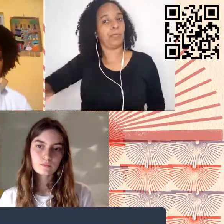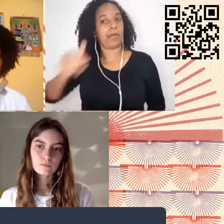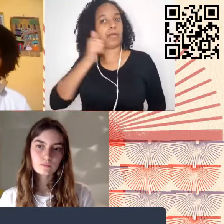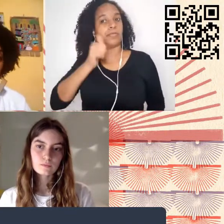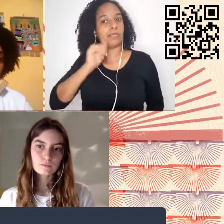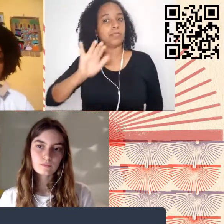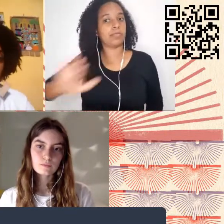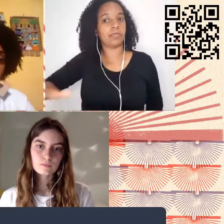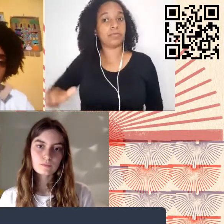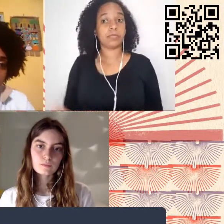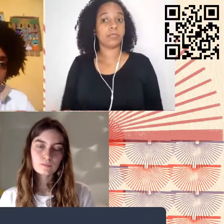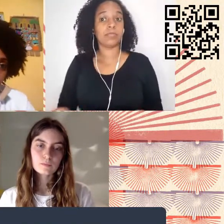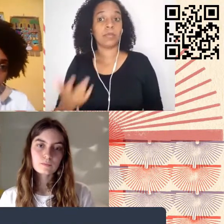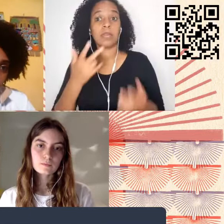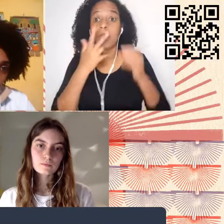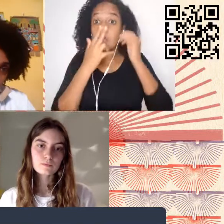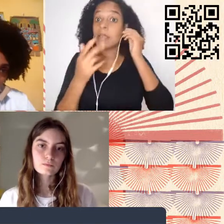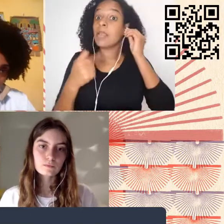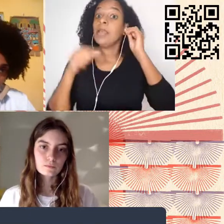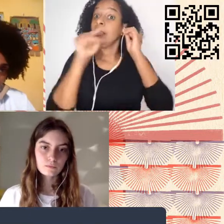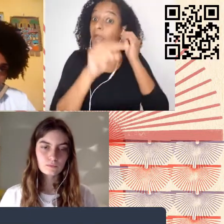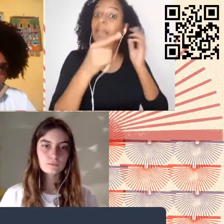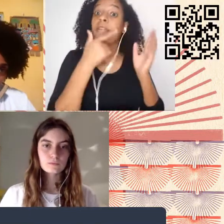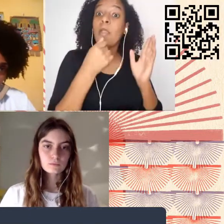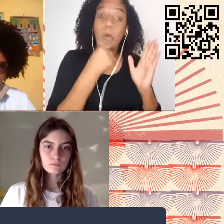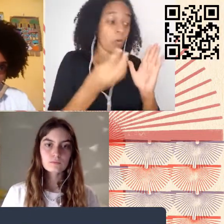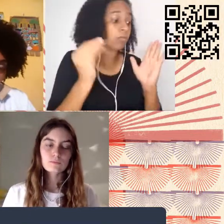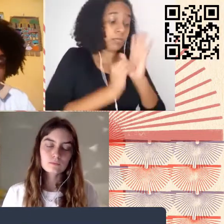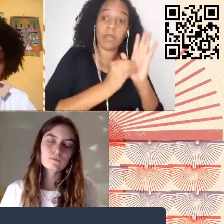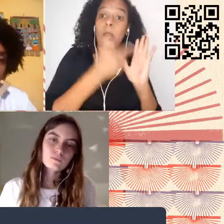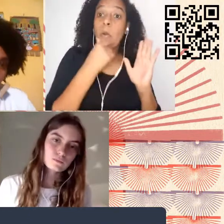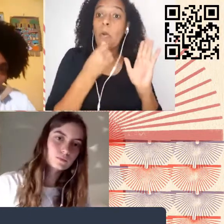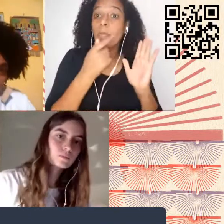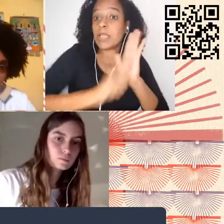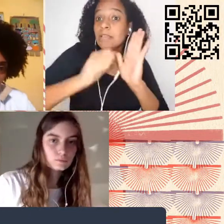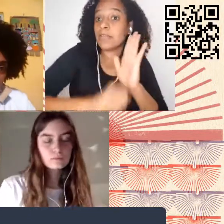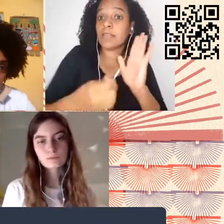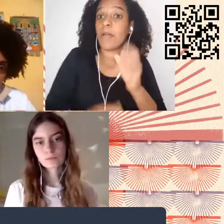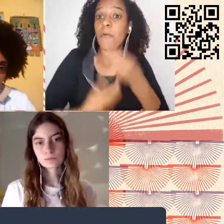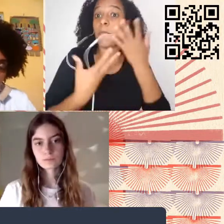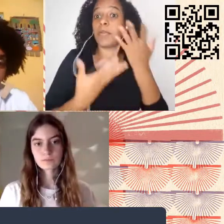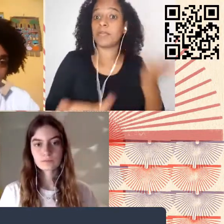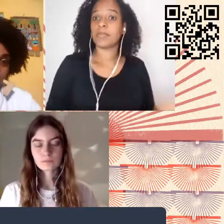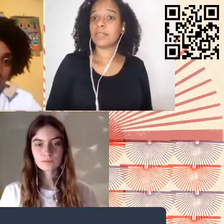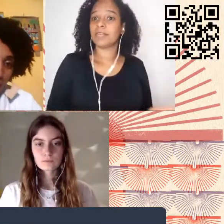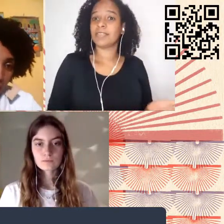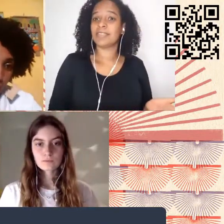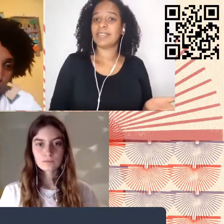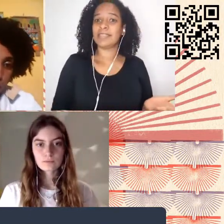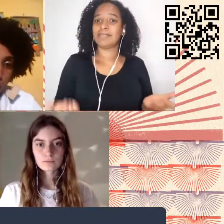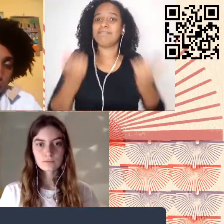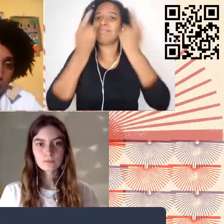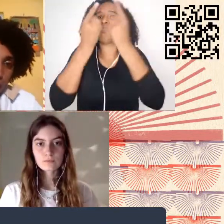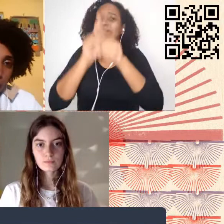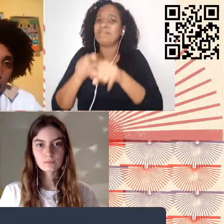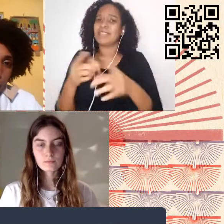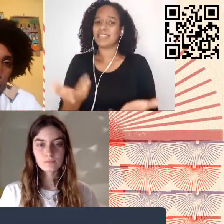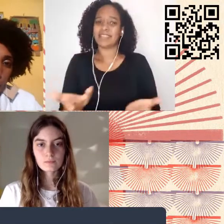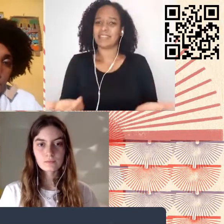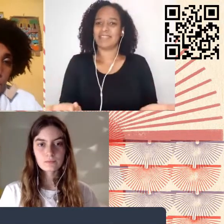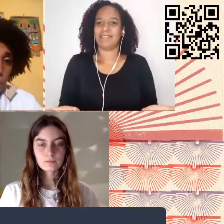tem ênfase, tem nomes masculinos como potência. Né? A gente sempre vai falar de nomes muito masculinizados.